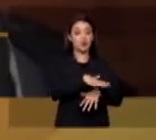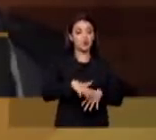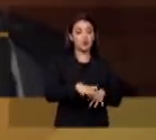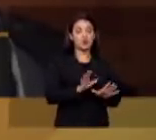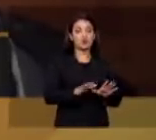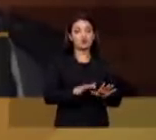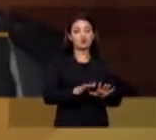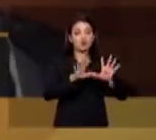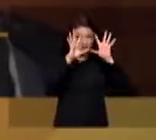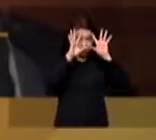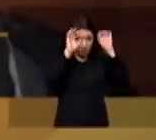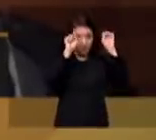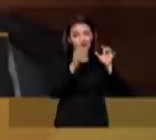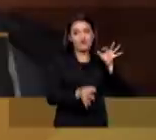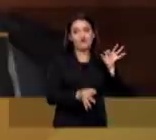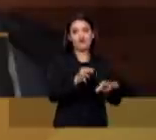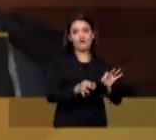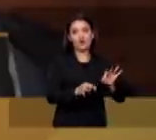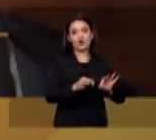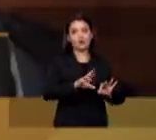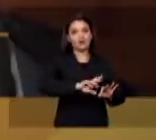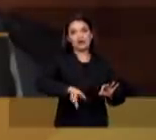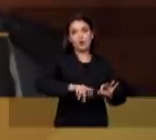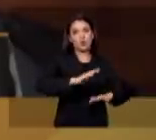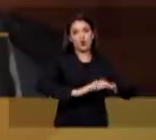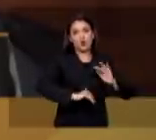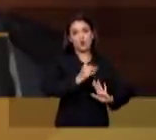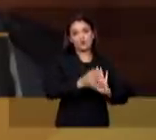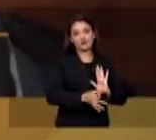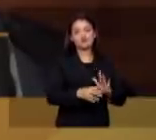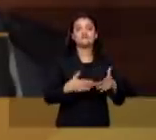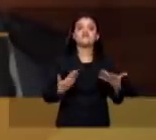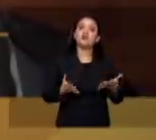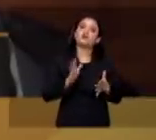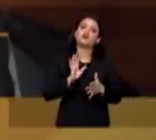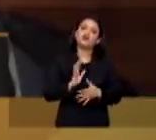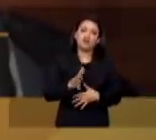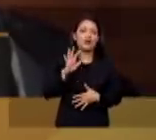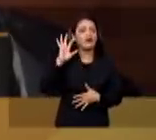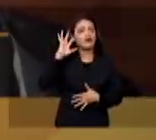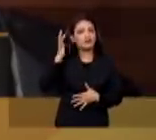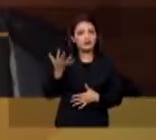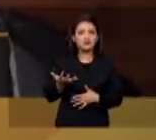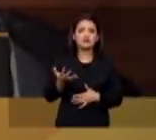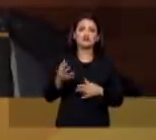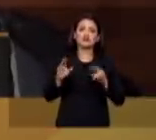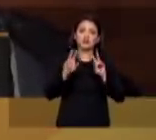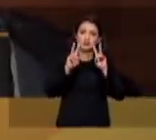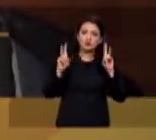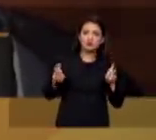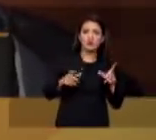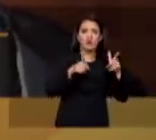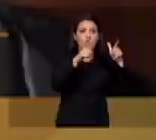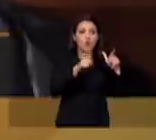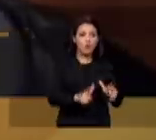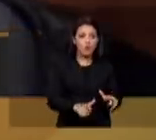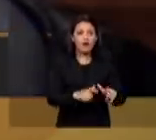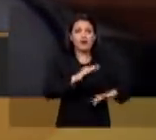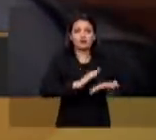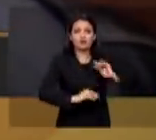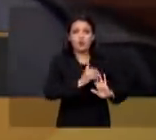efeito, entendo que resolvida a controvérsia acerca do juízo competente,